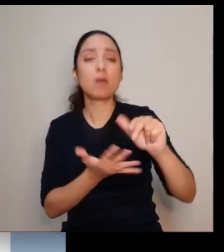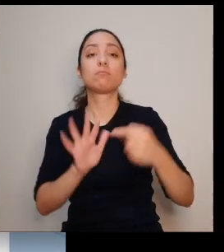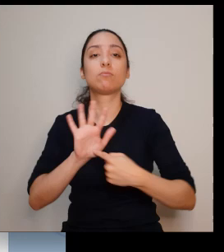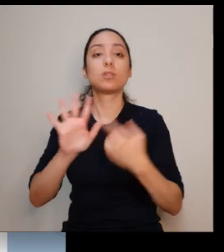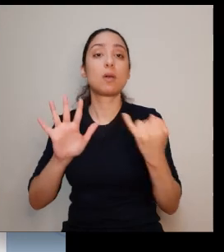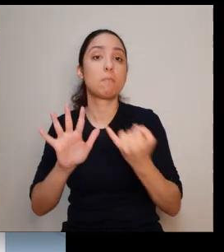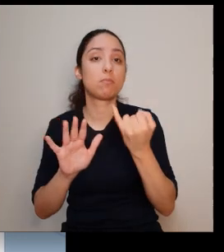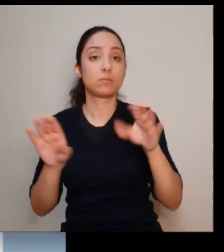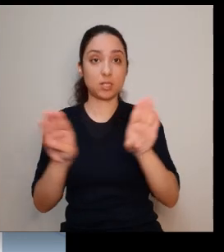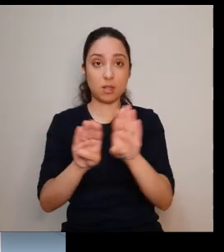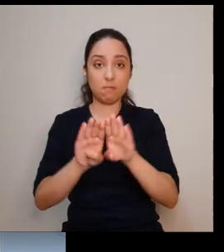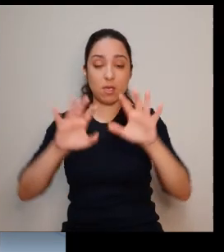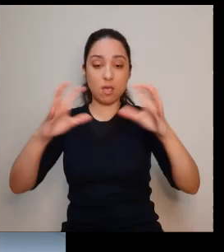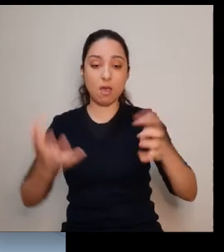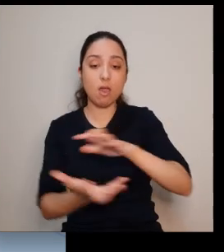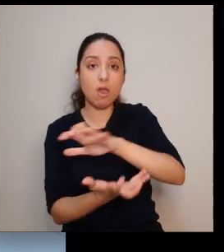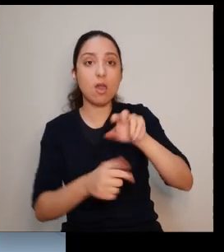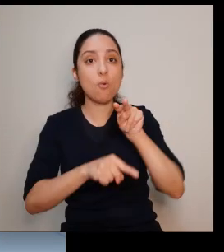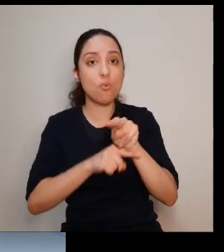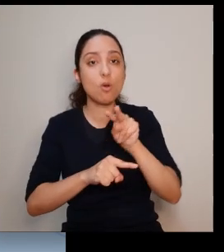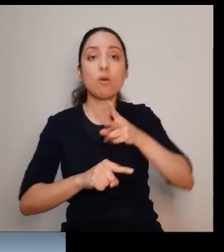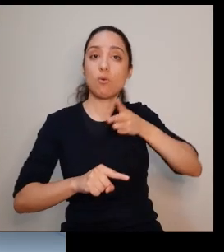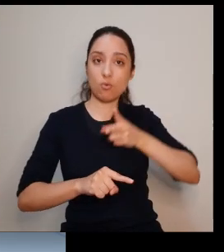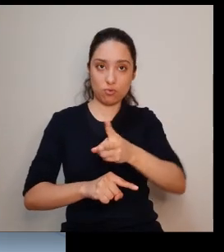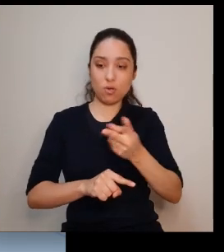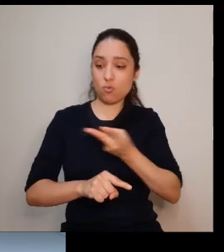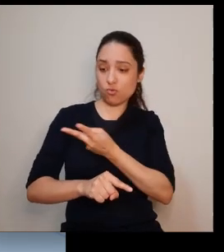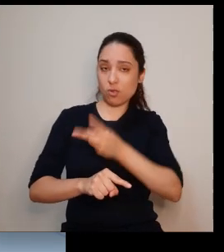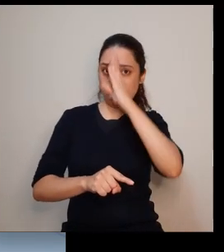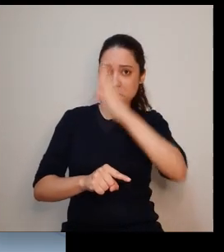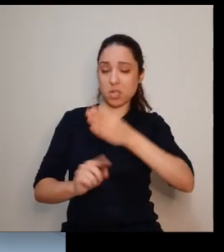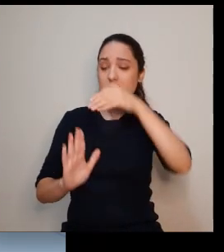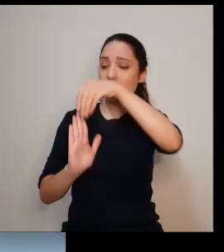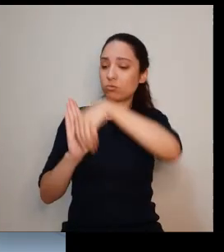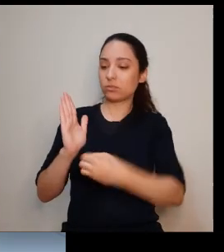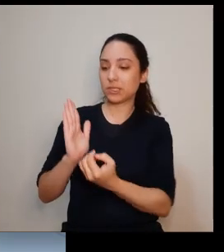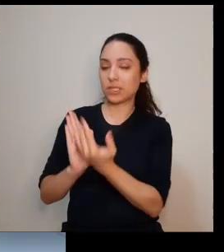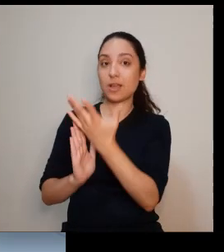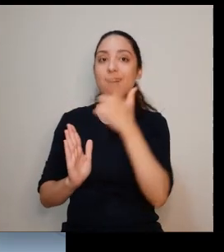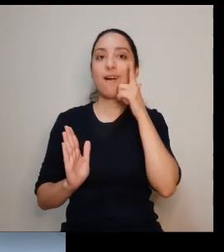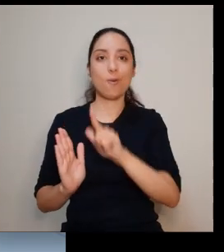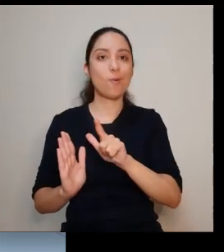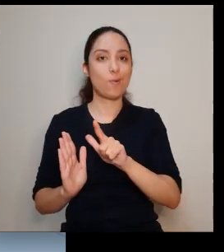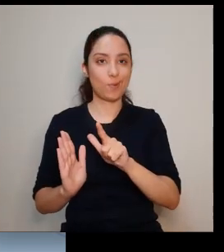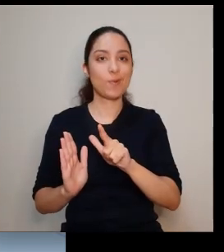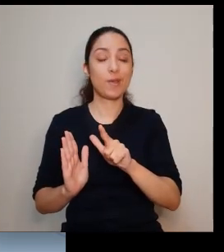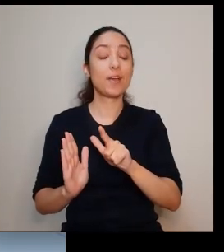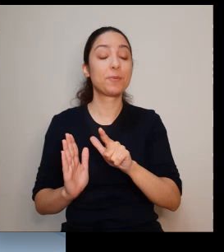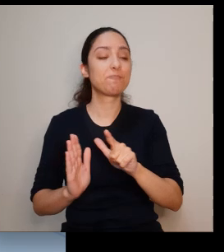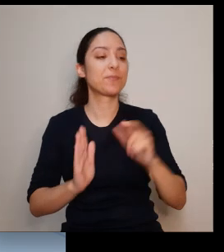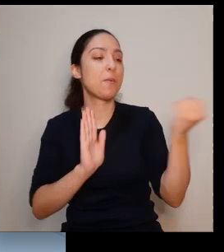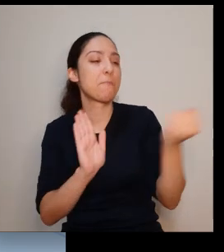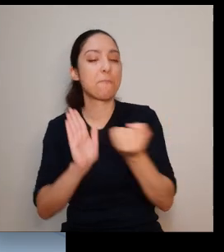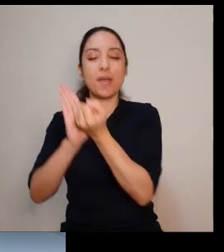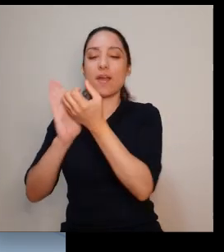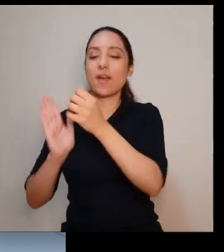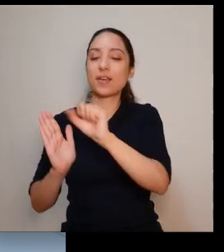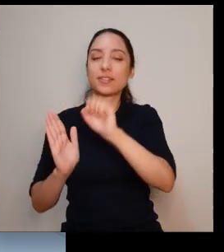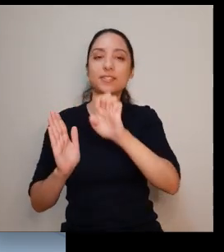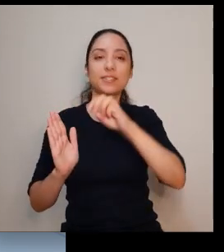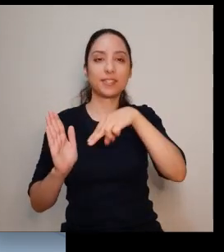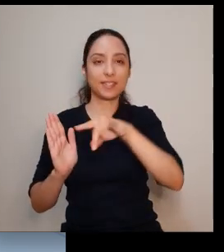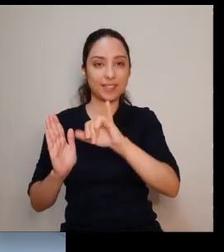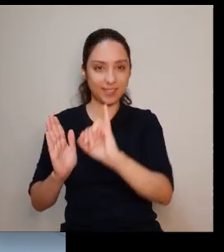integridade dos ecossistemas como elementos fundamentais para se alcançar a sustentabilidade. O Marco de Sendai também,